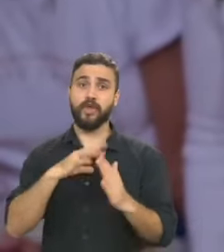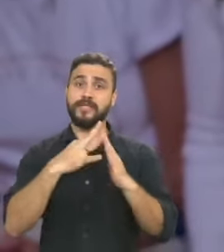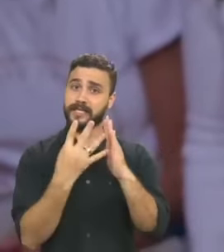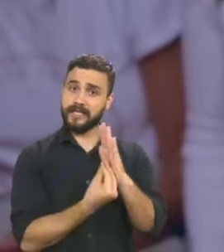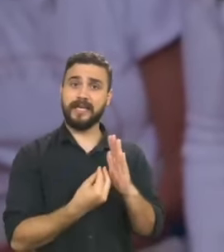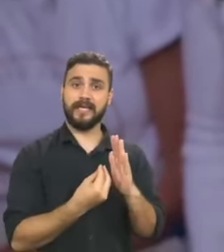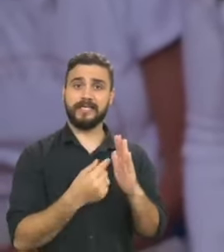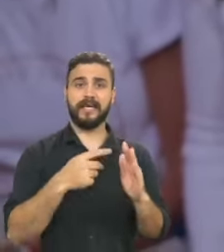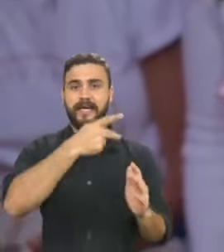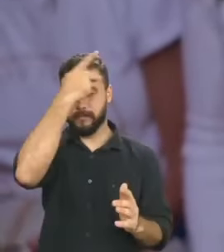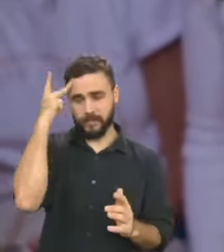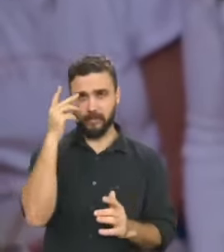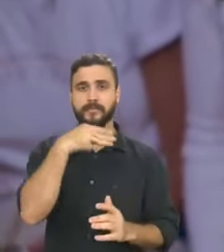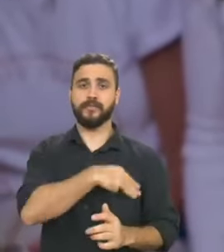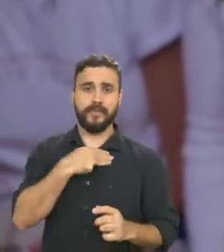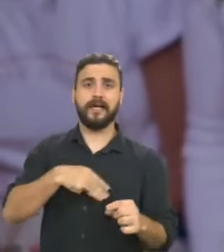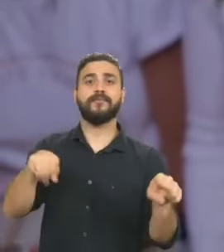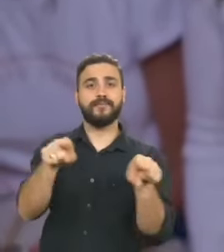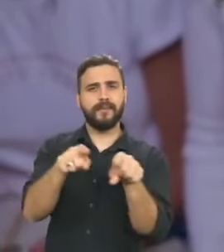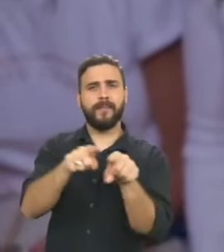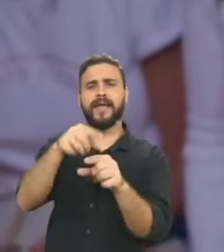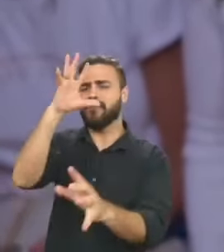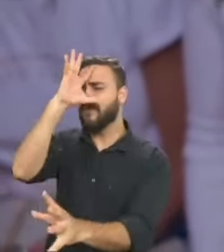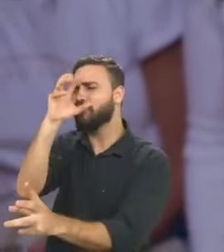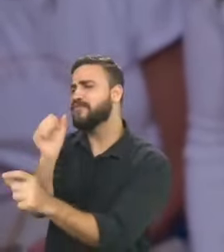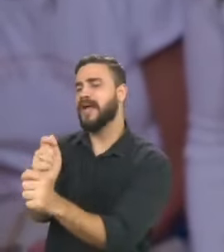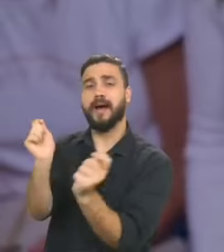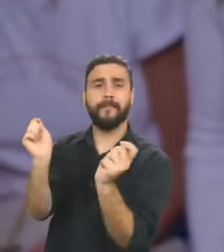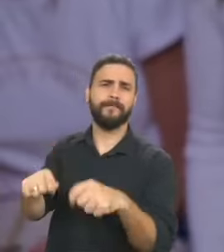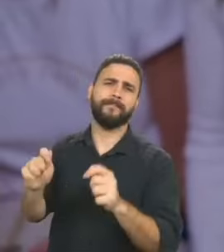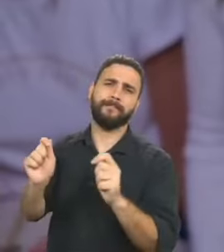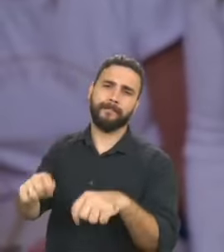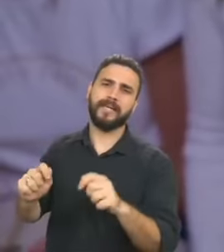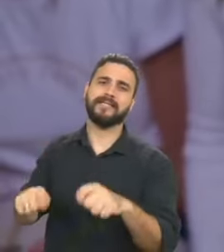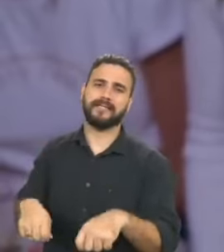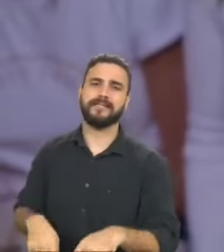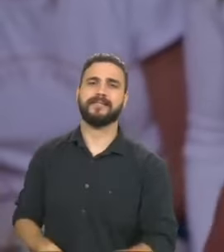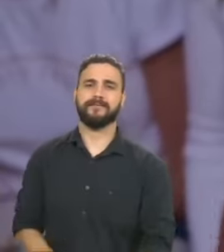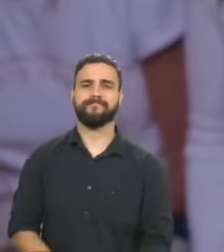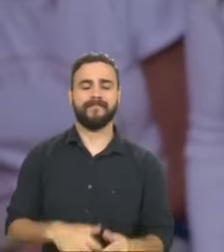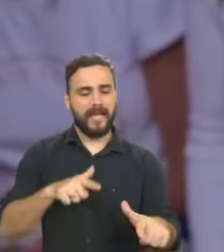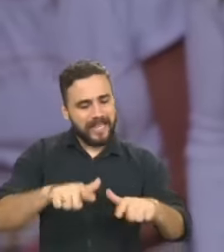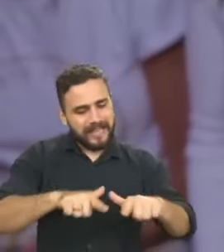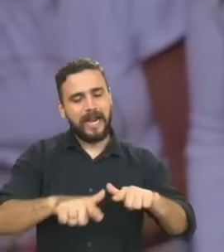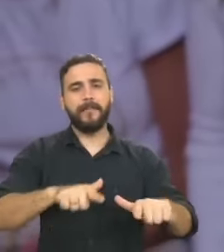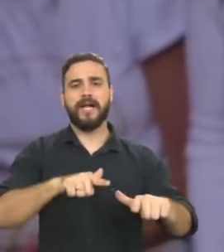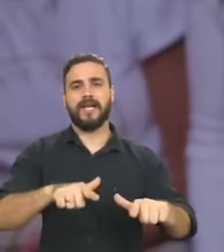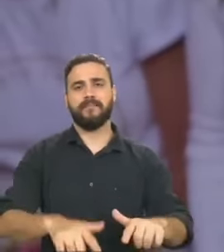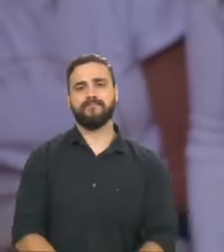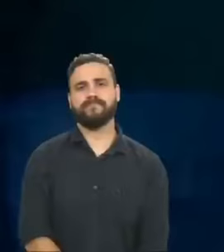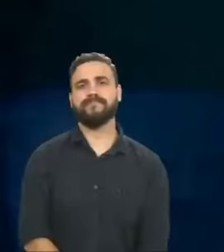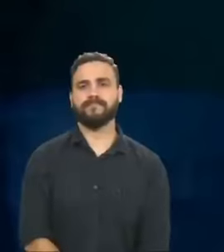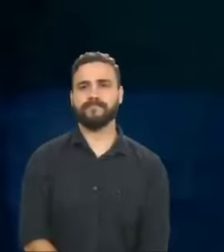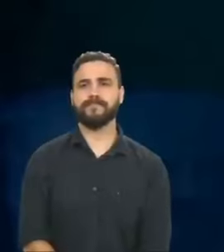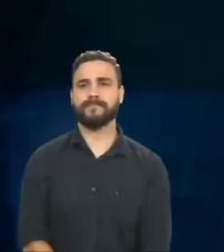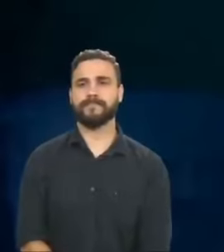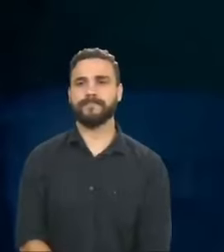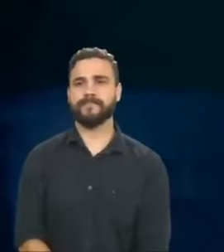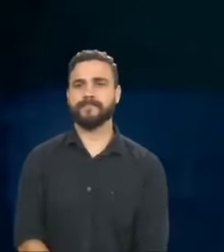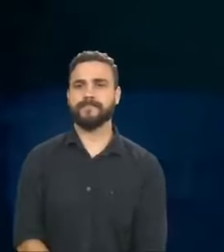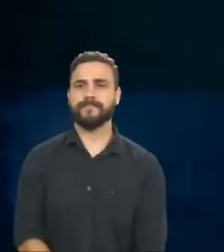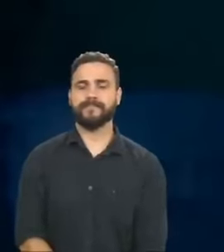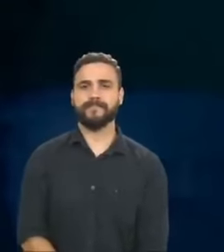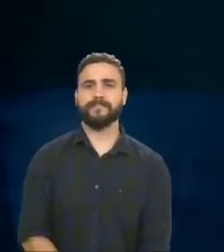confiar plenamente no Senhor e ser responsável com a inteligência que Ele nos deu para gerir riquezas, para fazer acontecer. Gente, eu queria entrar aí nessa